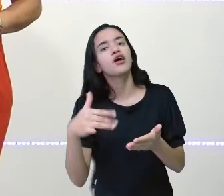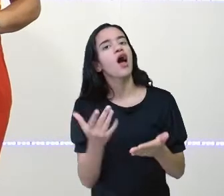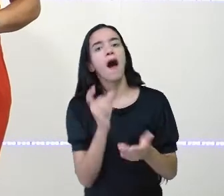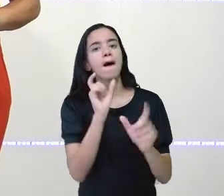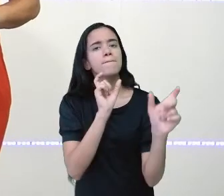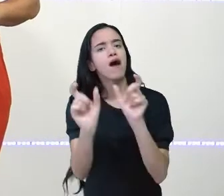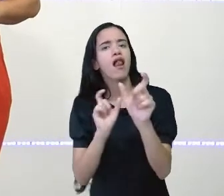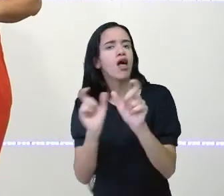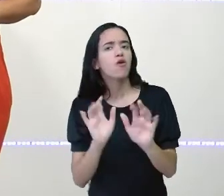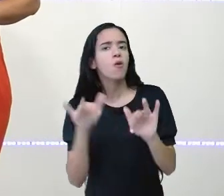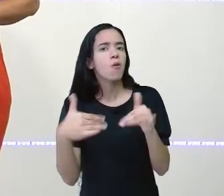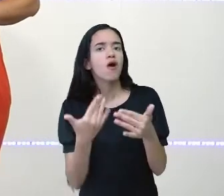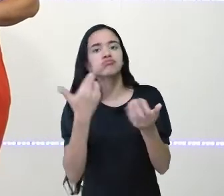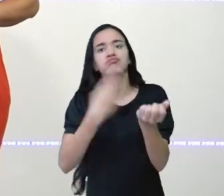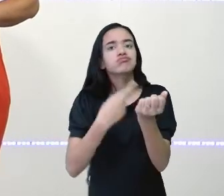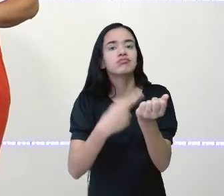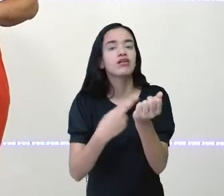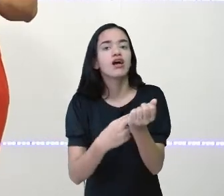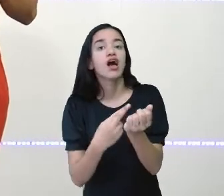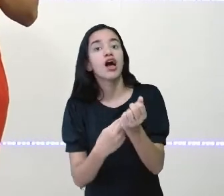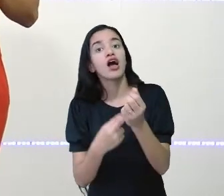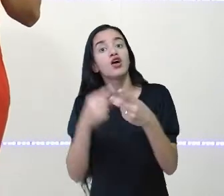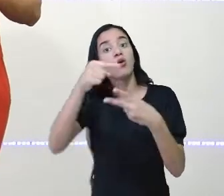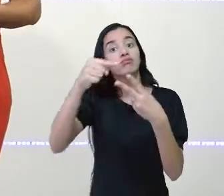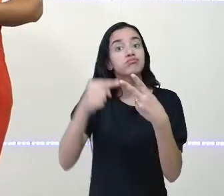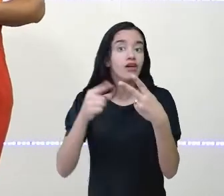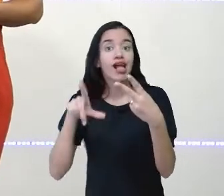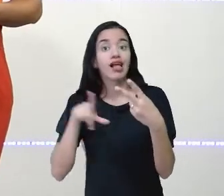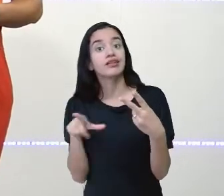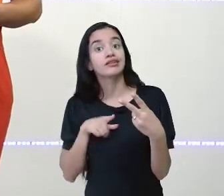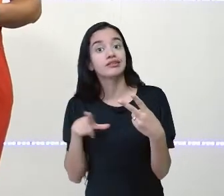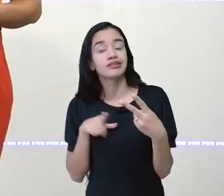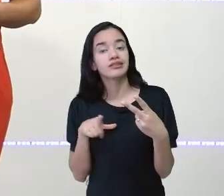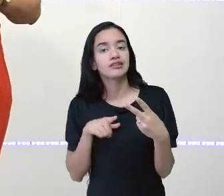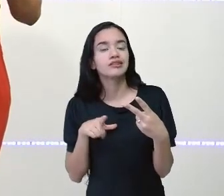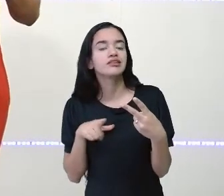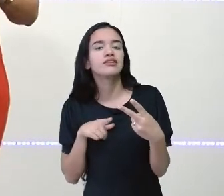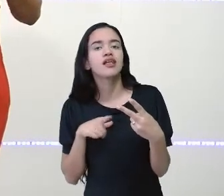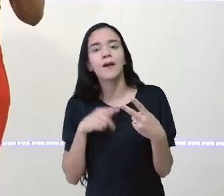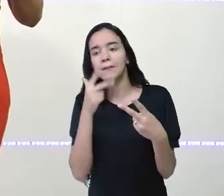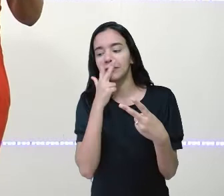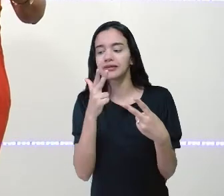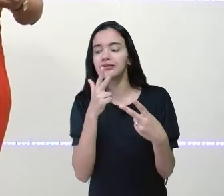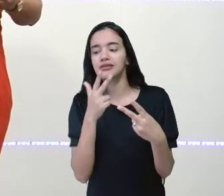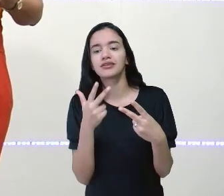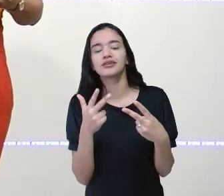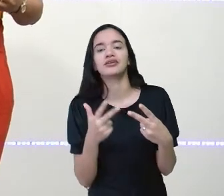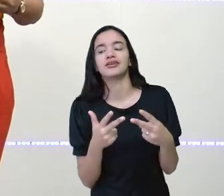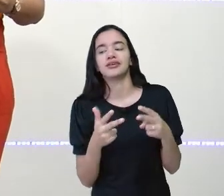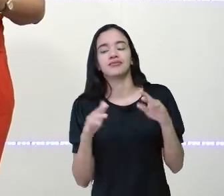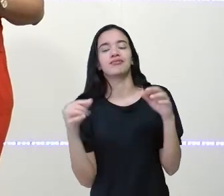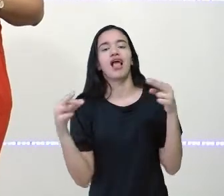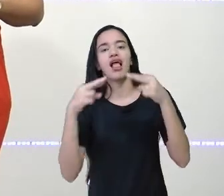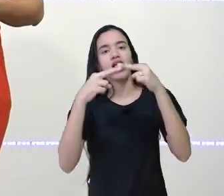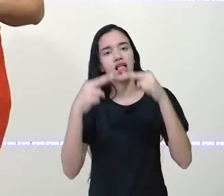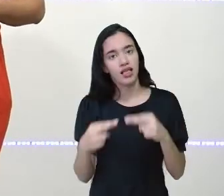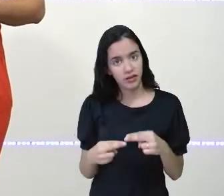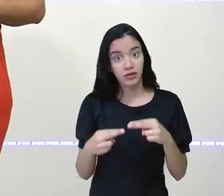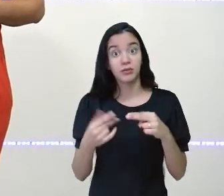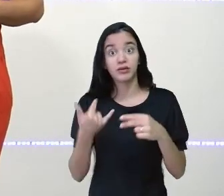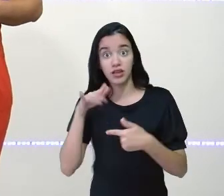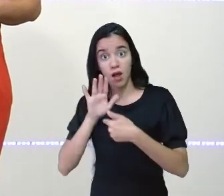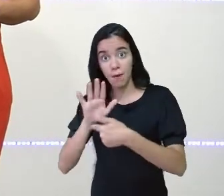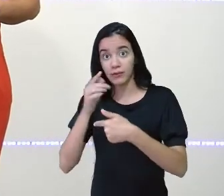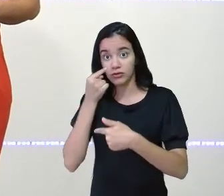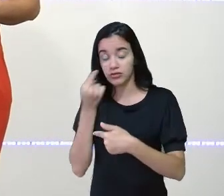as palavrinhas aí que estão rimando, que têm a mesma sonoridade e as palavrinhas que combinam? Está destacado